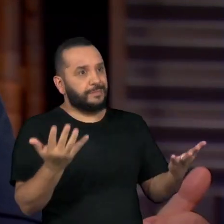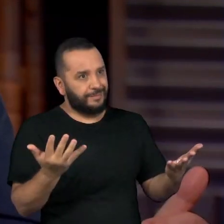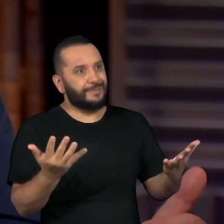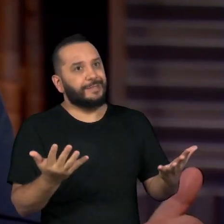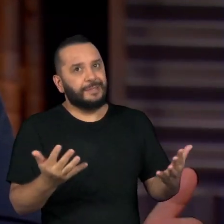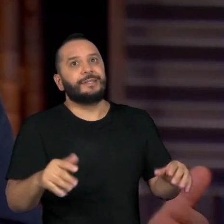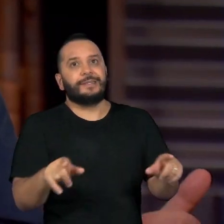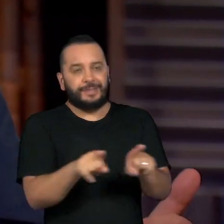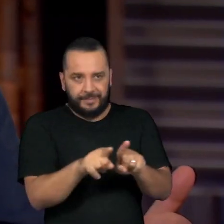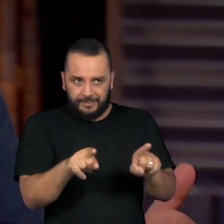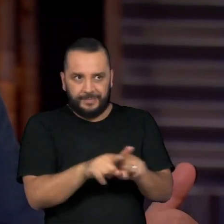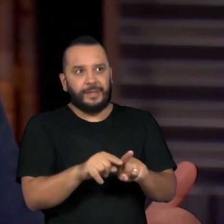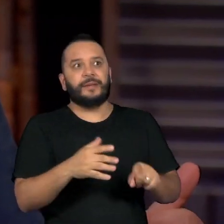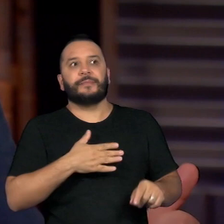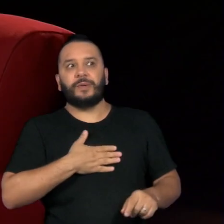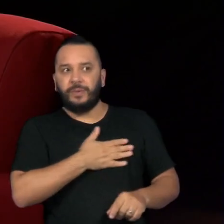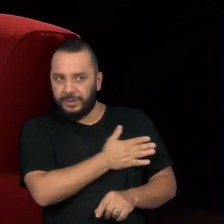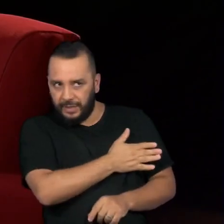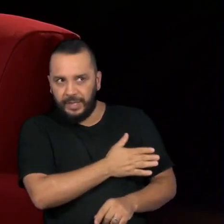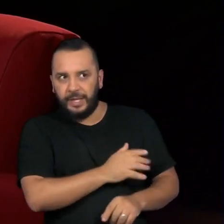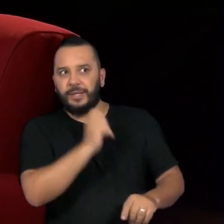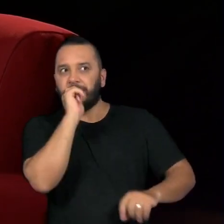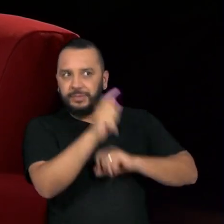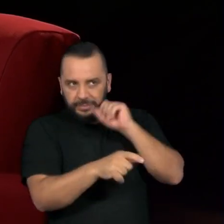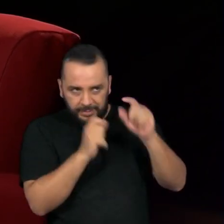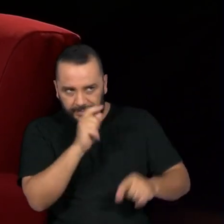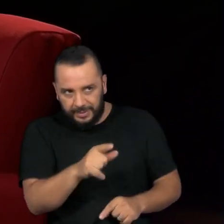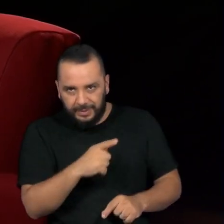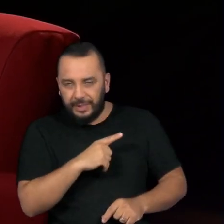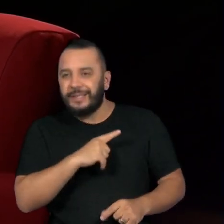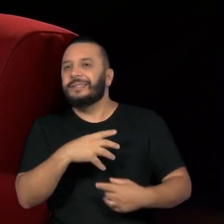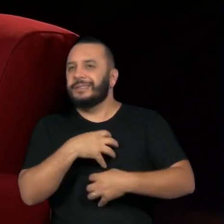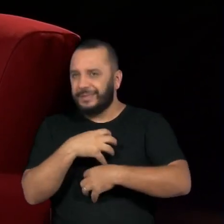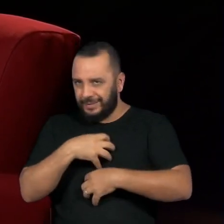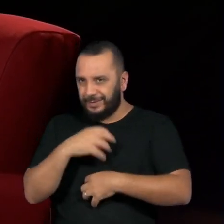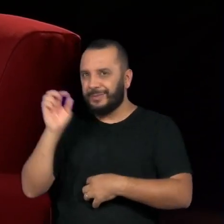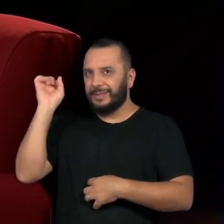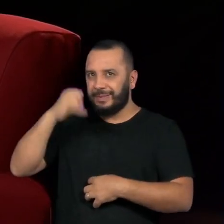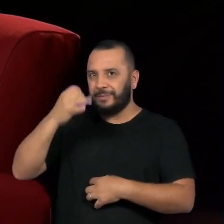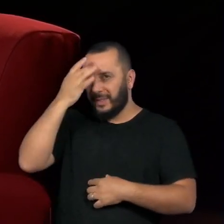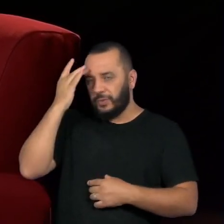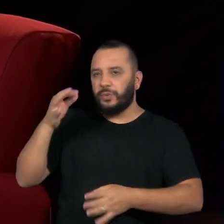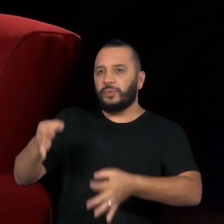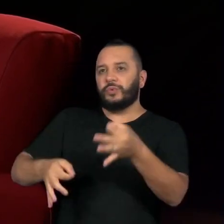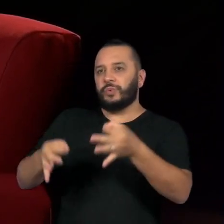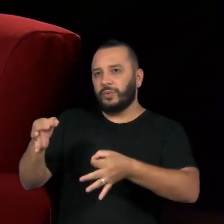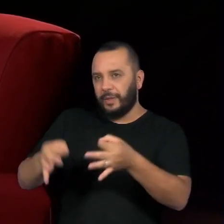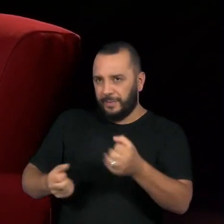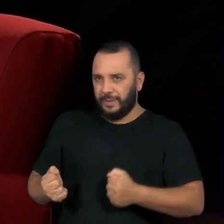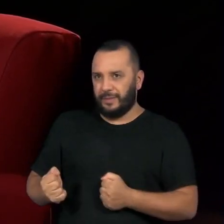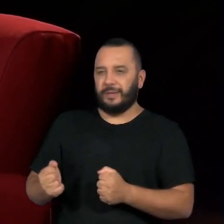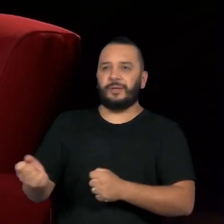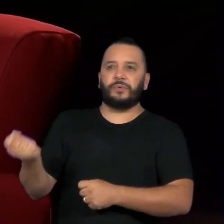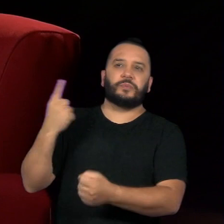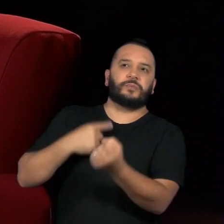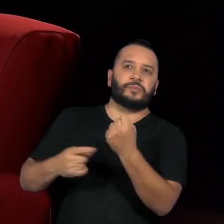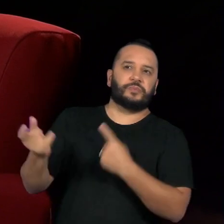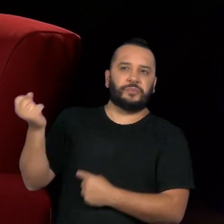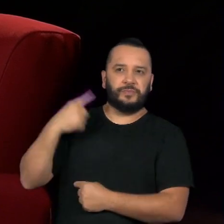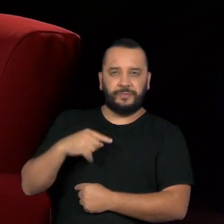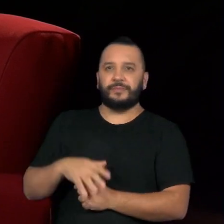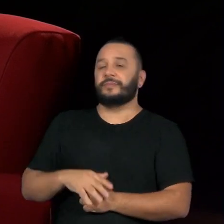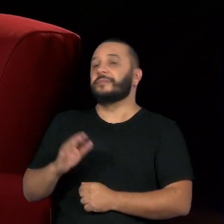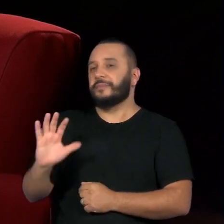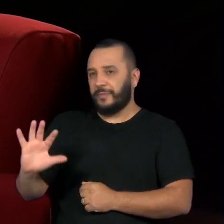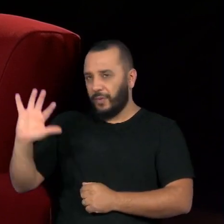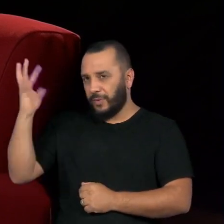Pancada. Pancada. Preconceito. Você sente isso também? Sinto sim. Julgamentos, né? Às vezes vêm uns julgamentos. O que acontece muito,